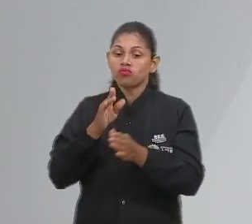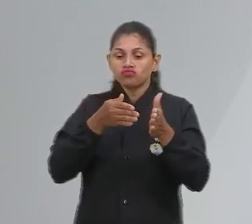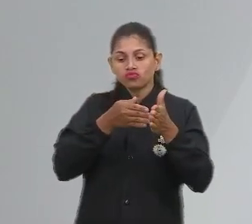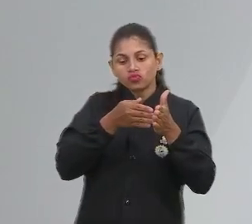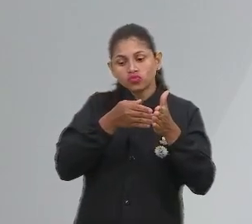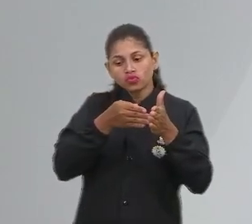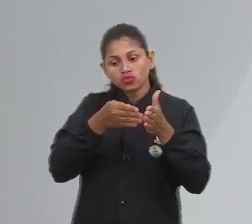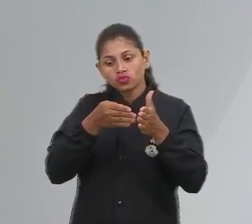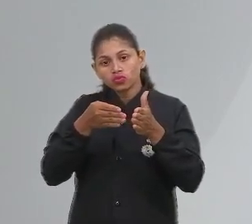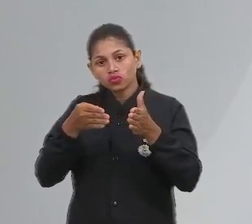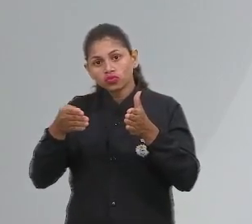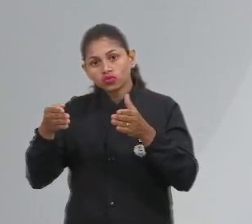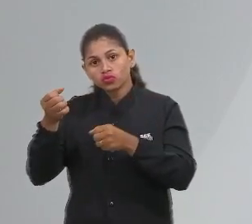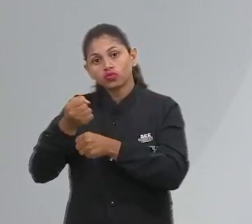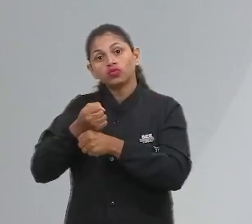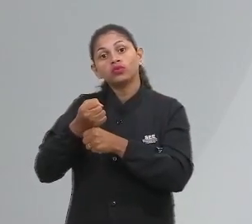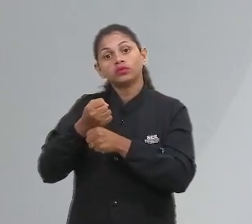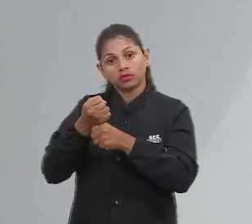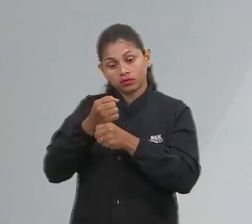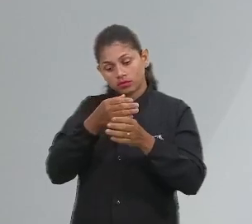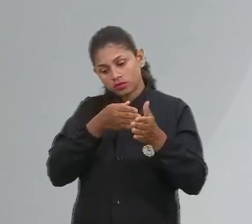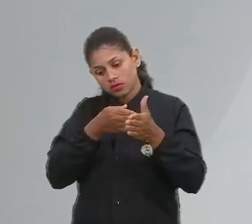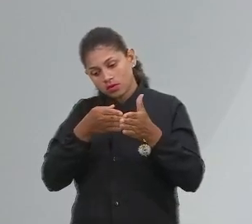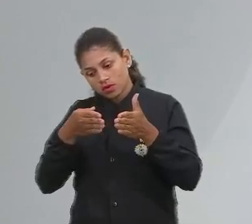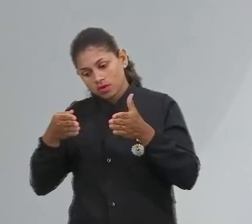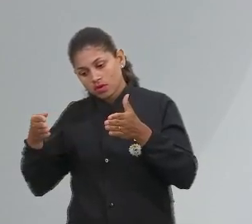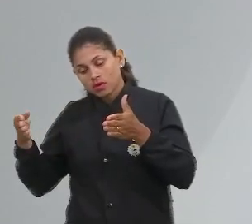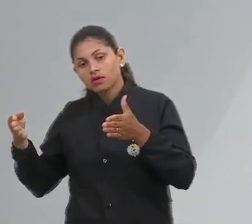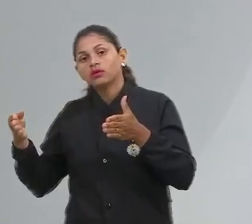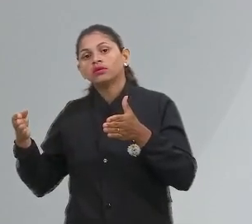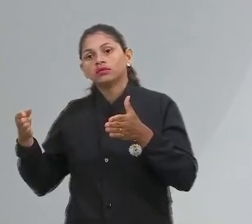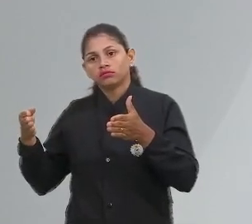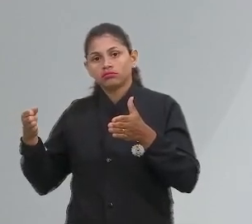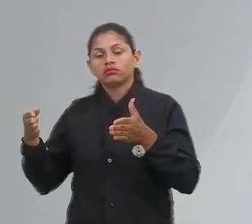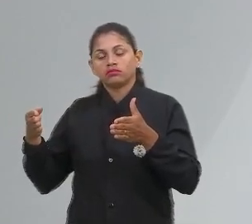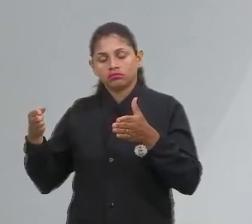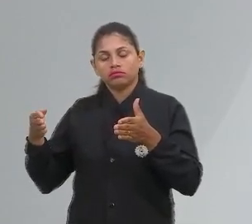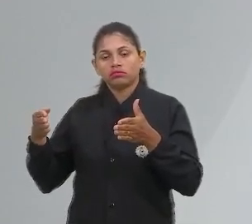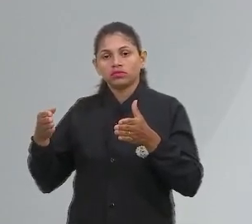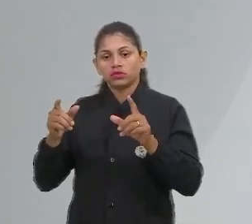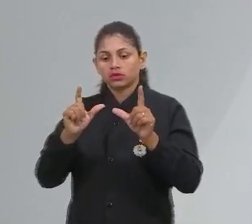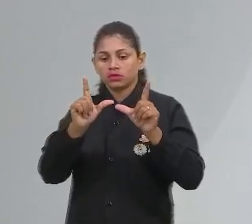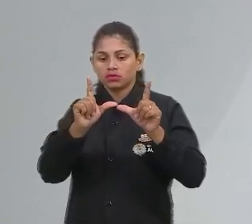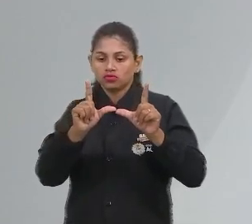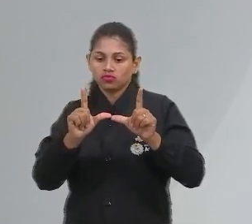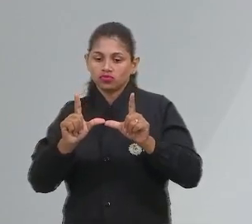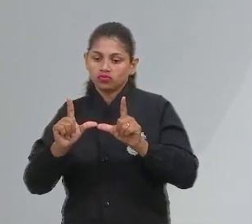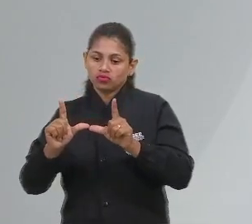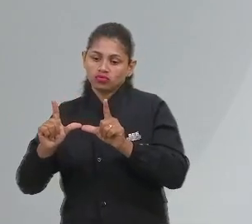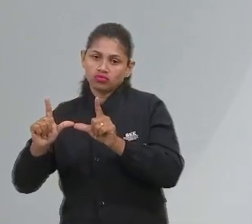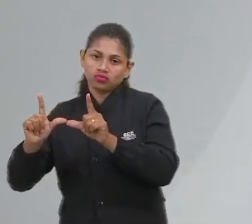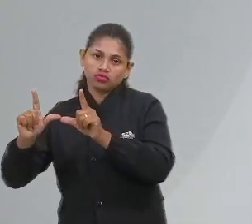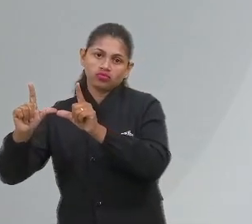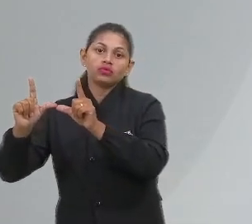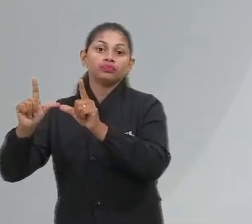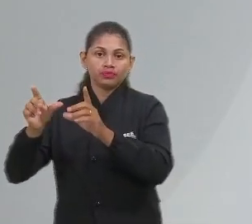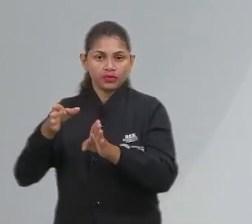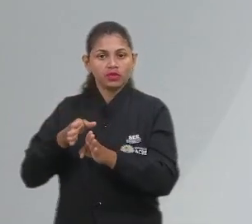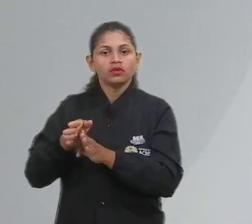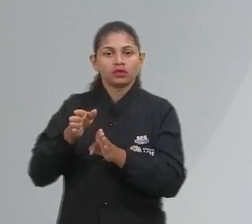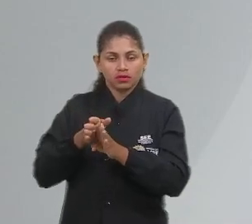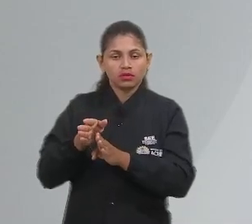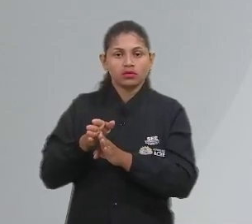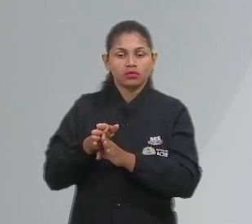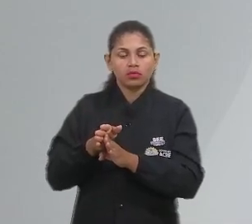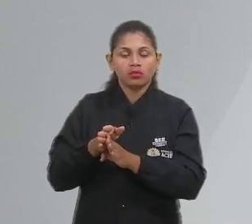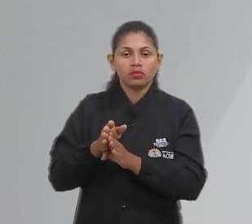enquanto o jogador está em cena, ele vai ali concentrando o seu foco e a instrução pode ser dada de